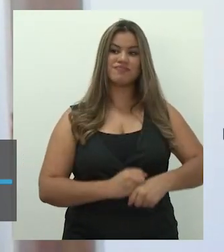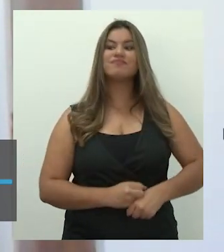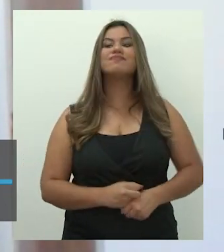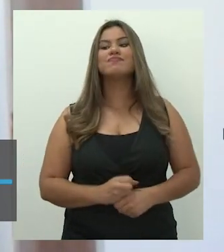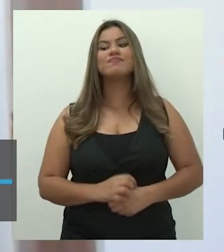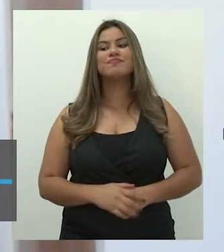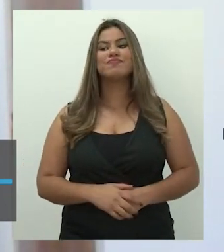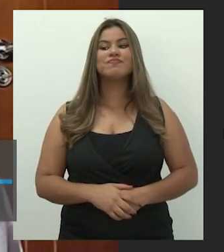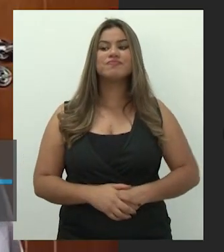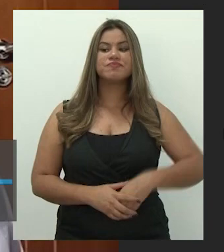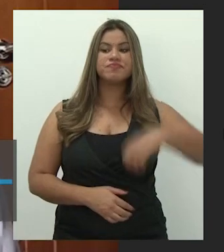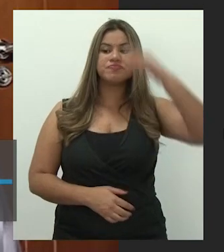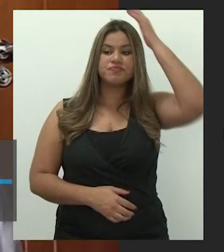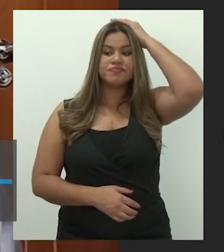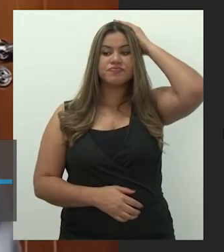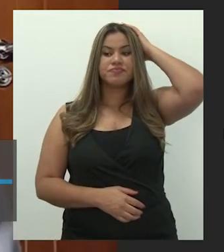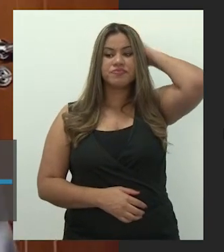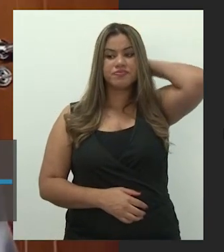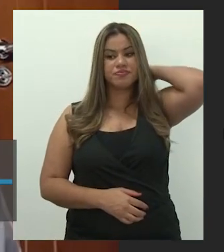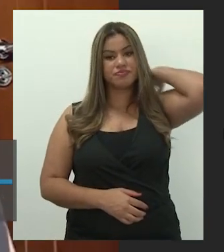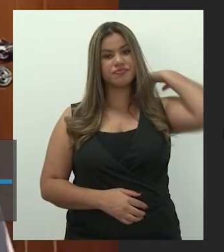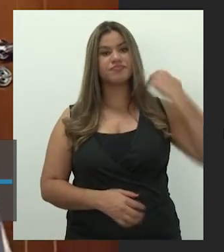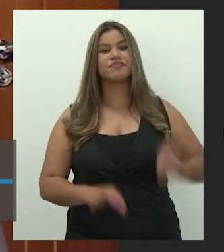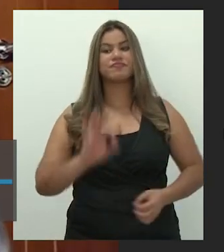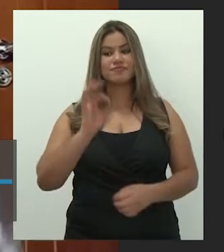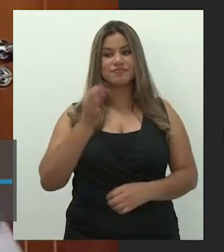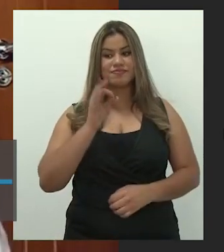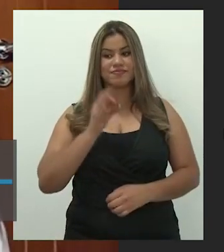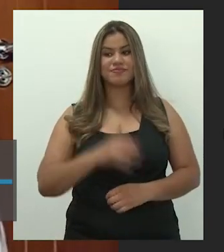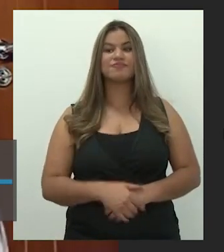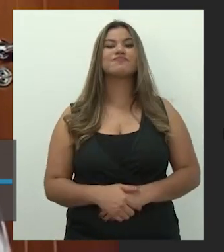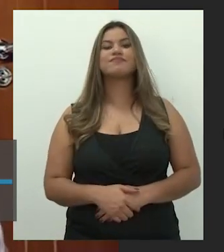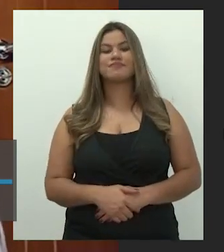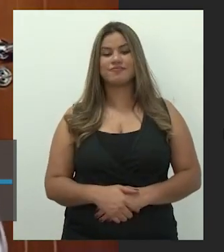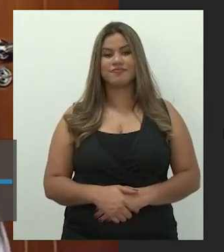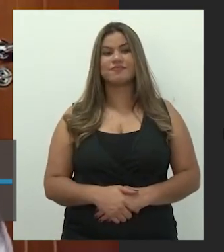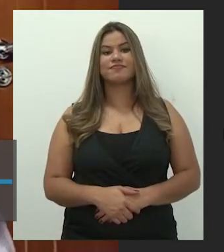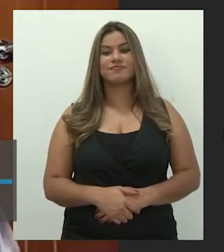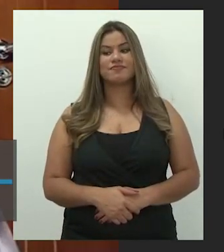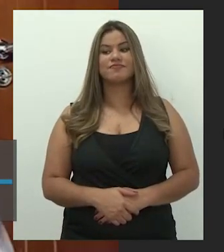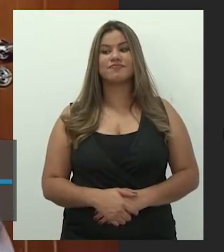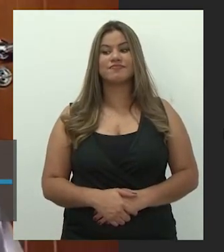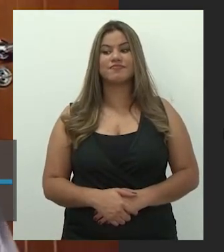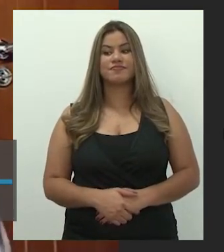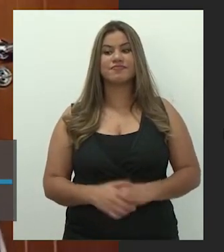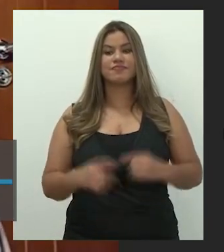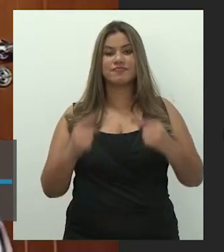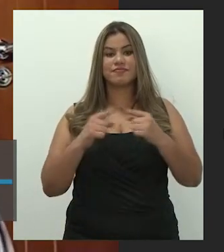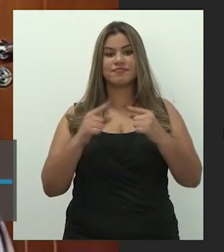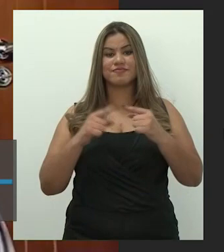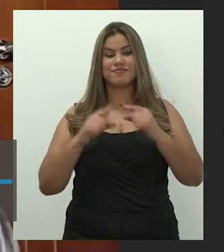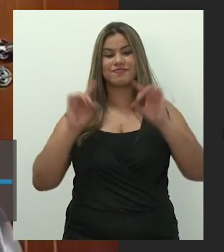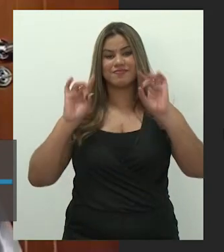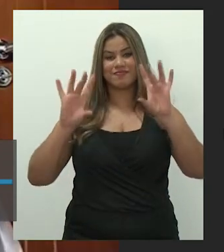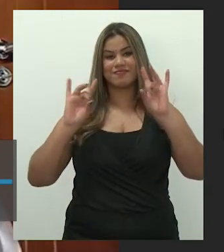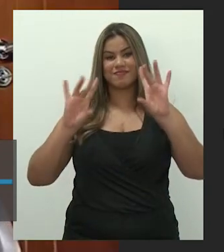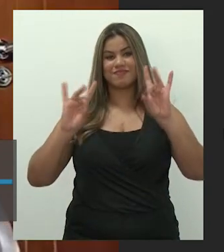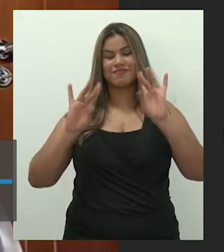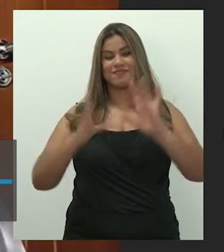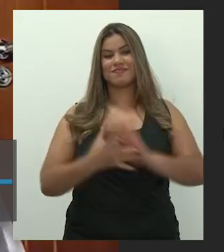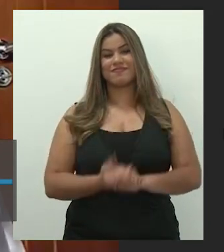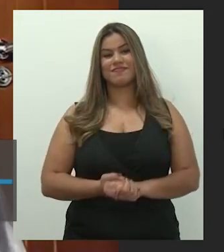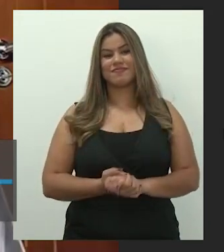você agora. Isso, professora Lourdes. Exatamente. Esses são fractais, especialmente, sou apaixonado por fractal.